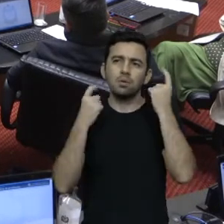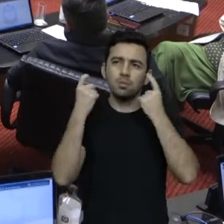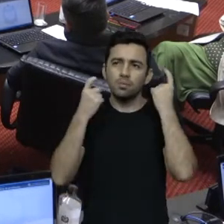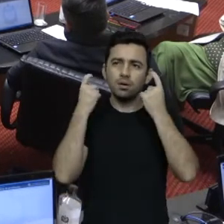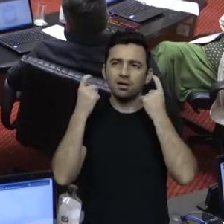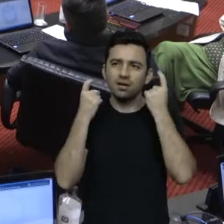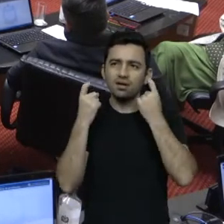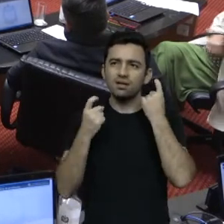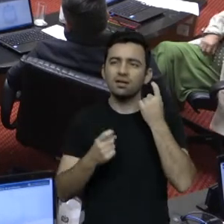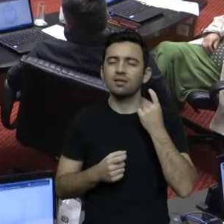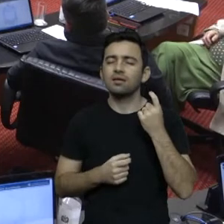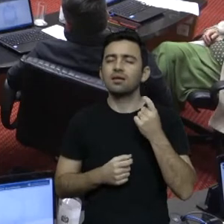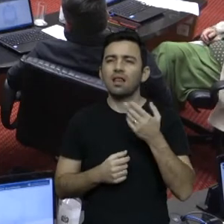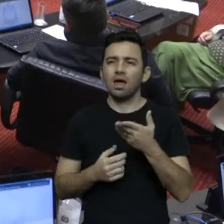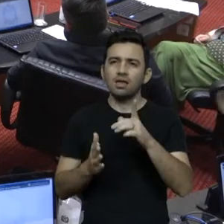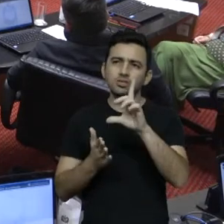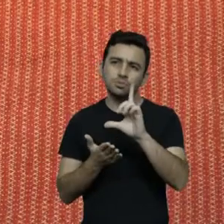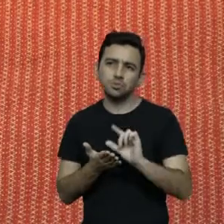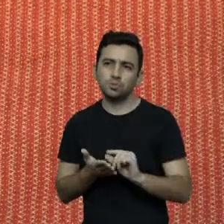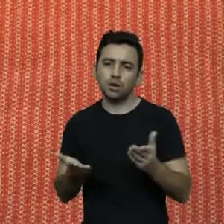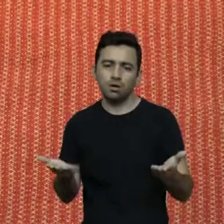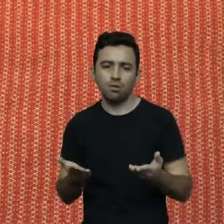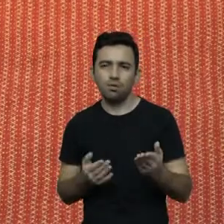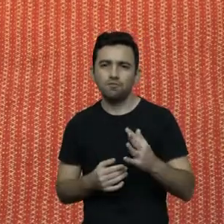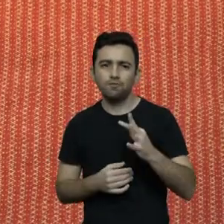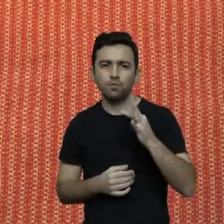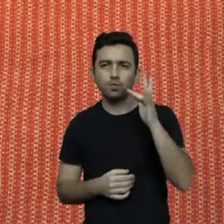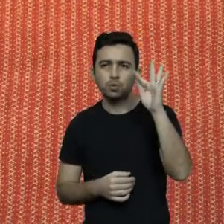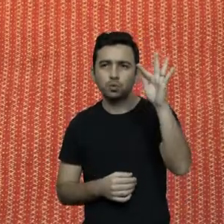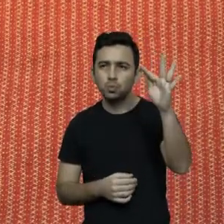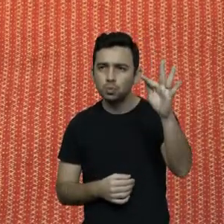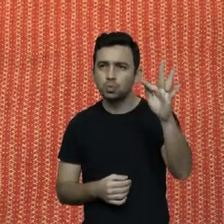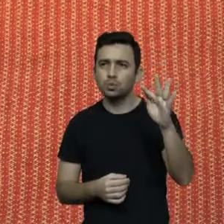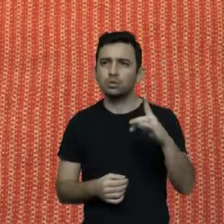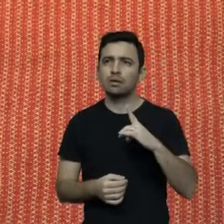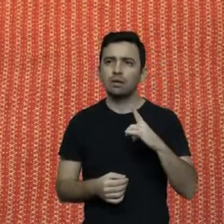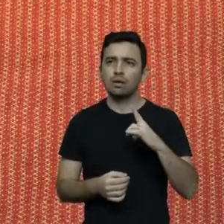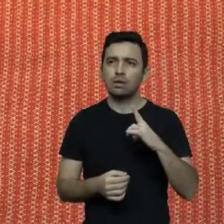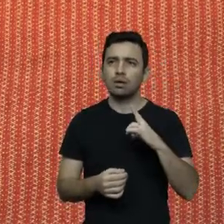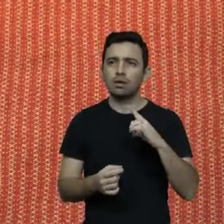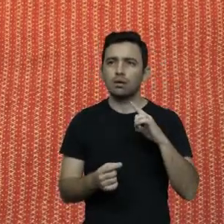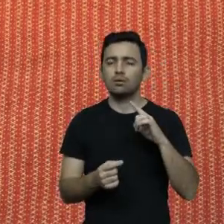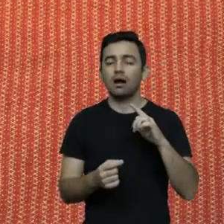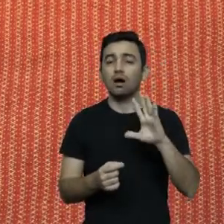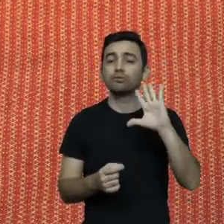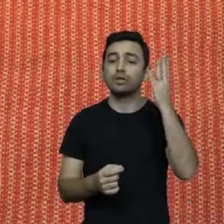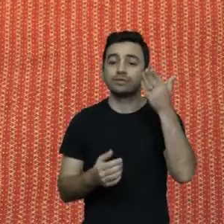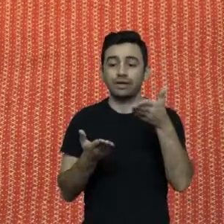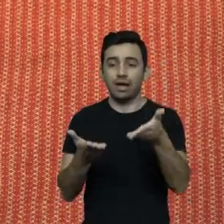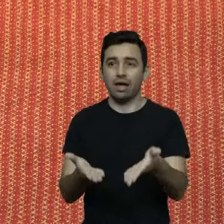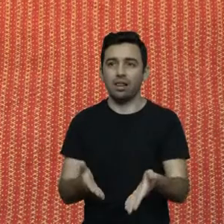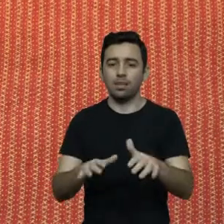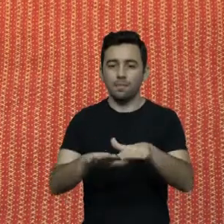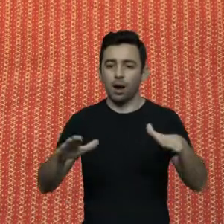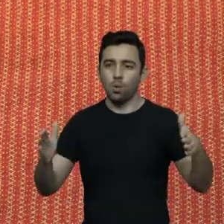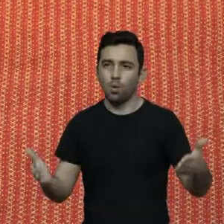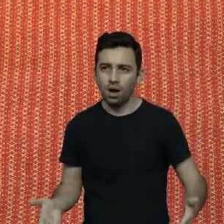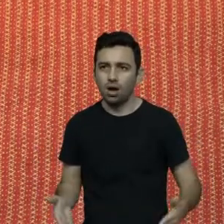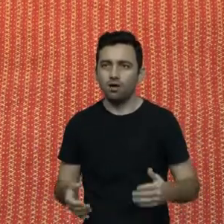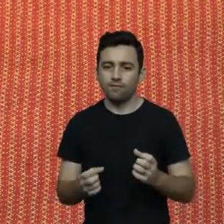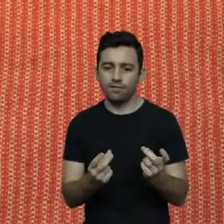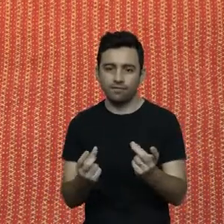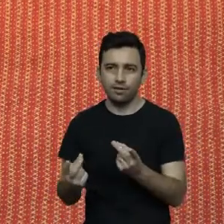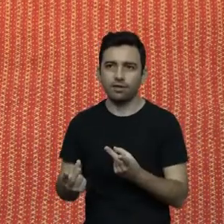né se as reduções aqui vão se refletir lá no balcão é nós estamos aqui dando uma